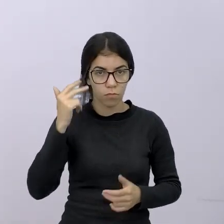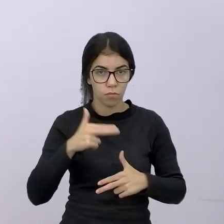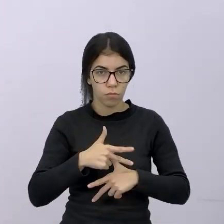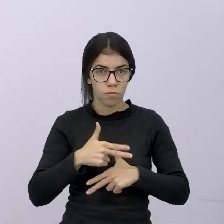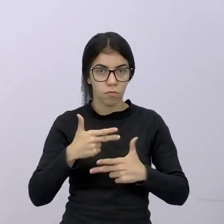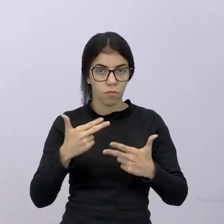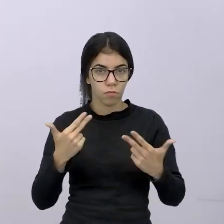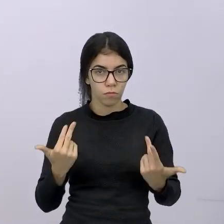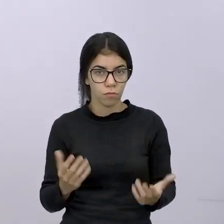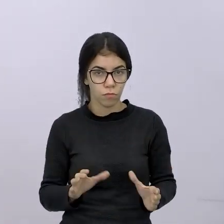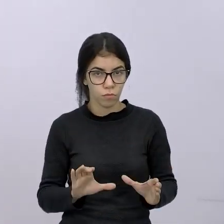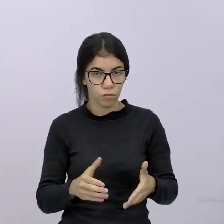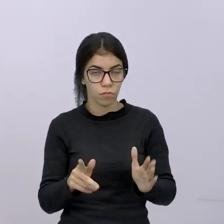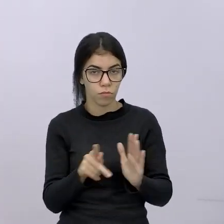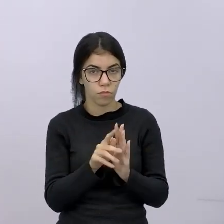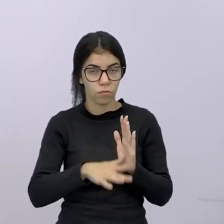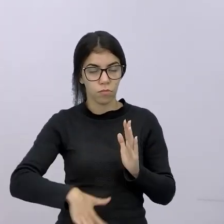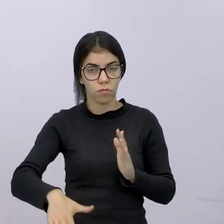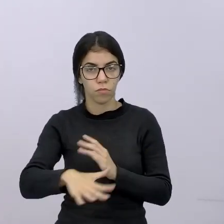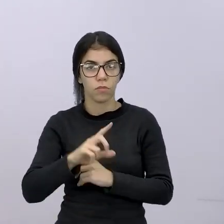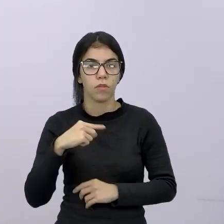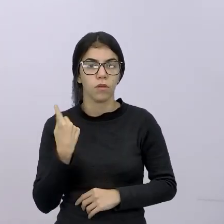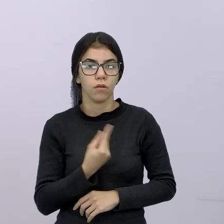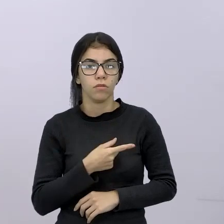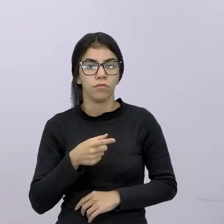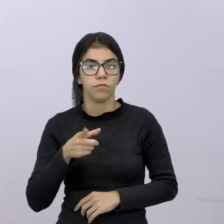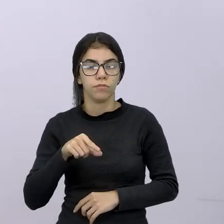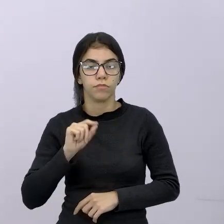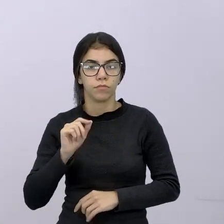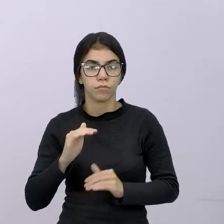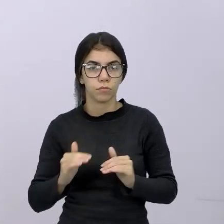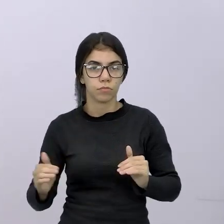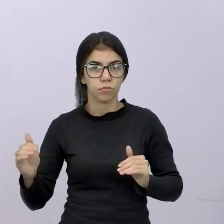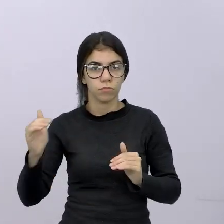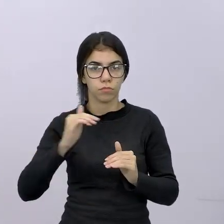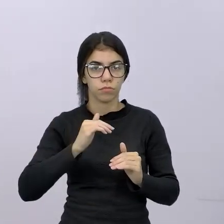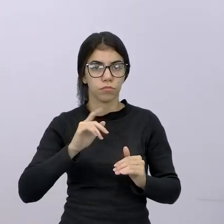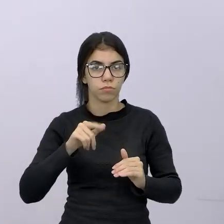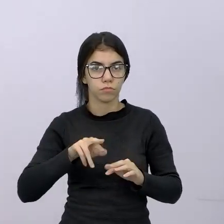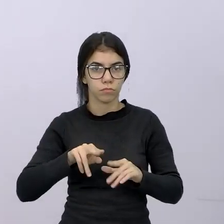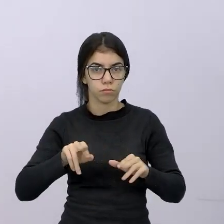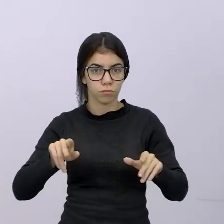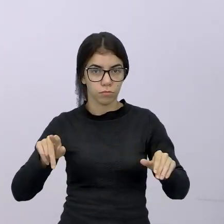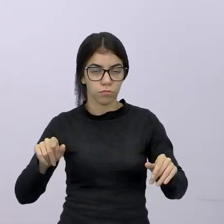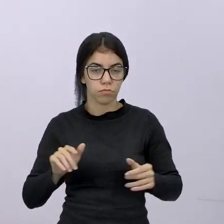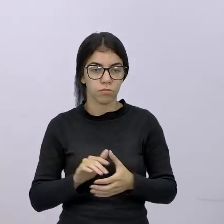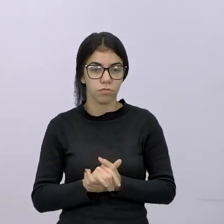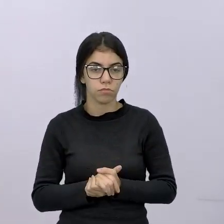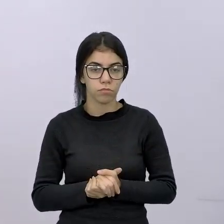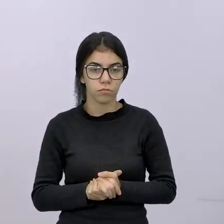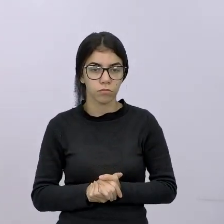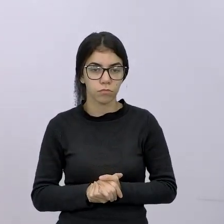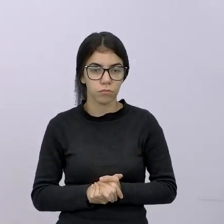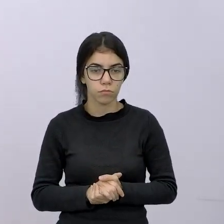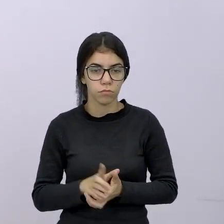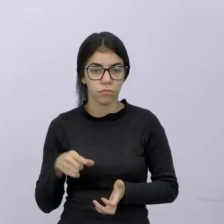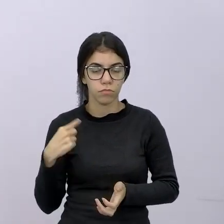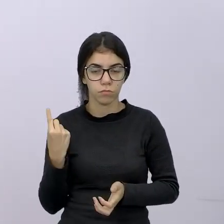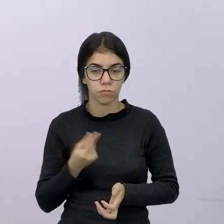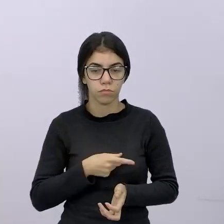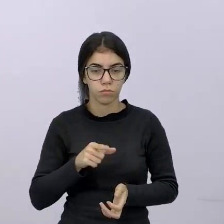grupo específico, né, esse nós ele seja superior a outros nós. Então, o nós de